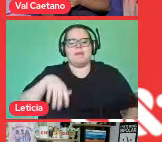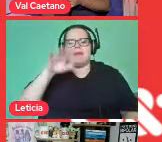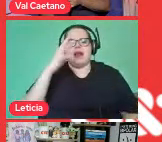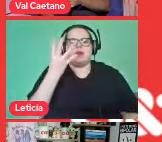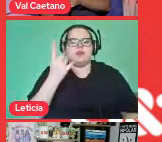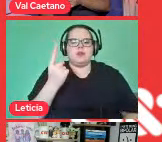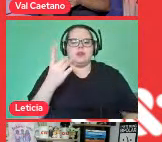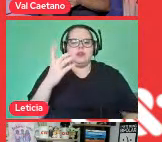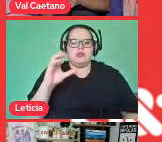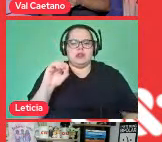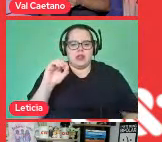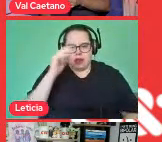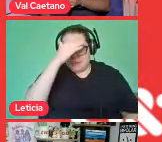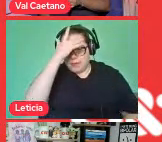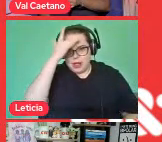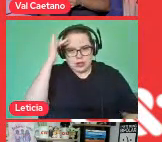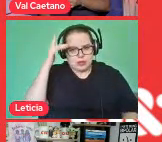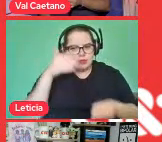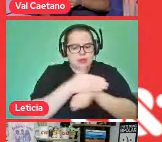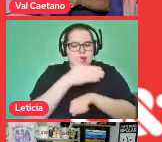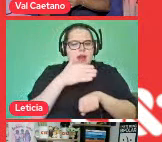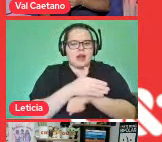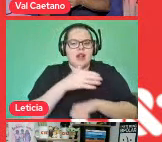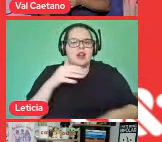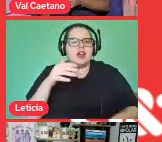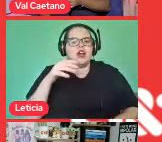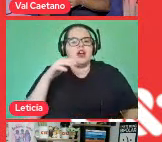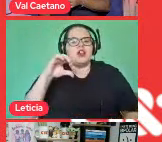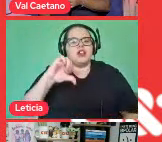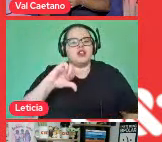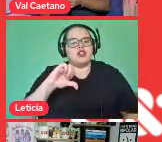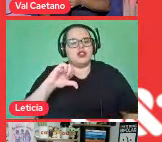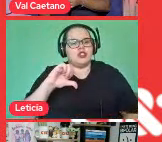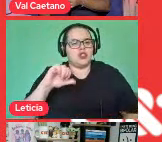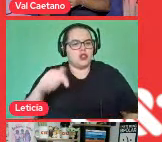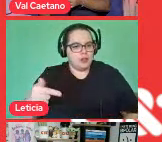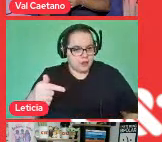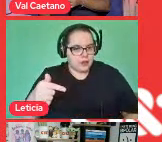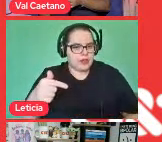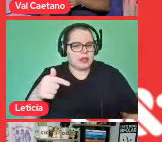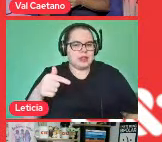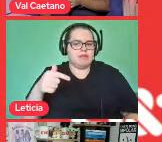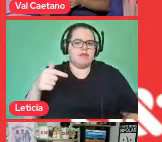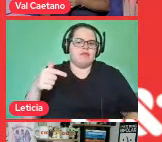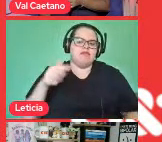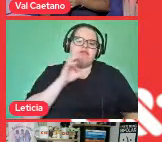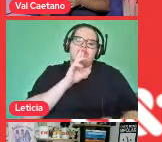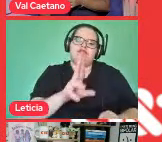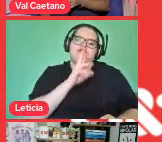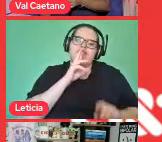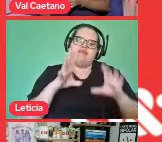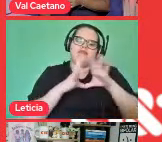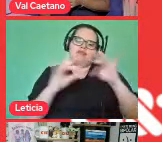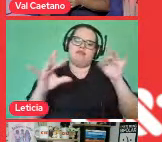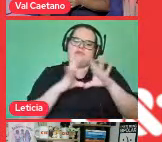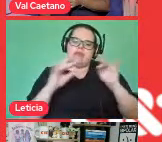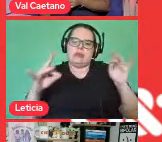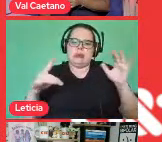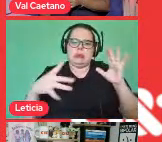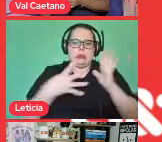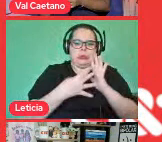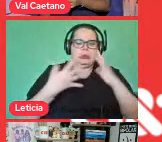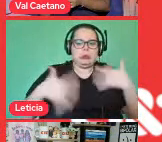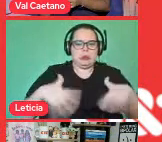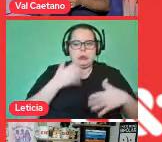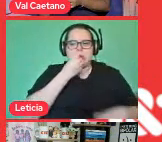410 pessoas já participaram aqui dentro da CIT. A gente tem, em média, aí um NPS 97, o que é muito legal, muito